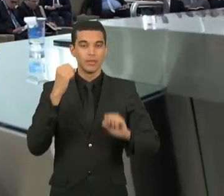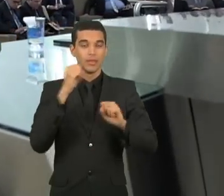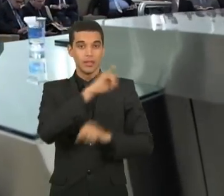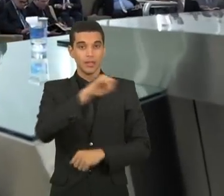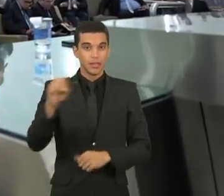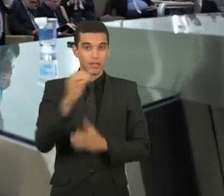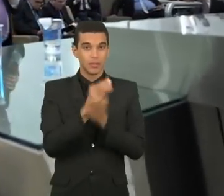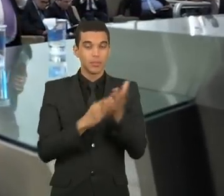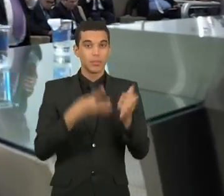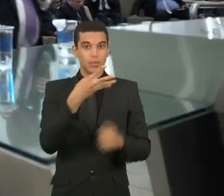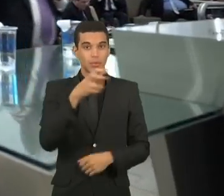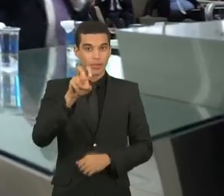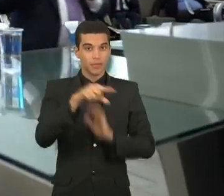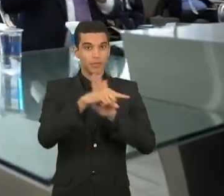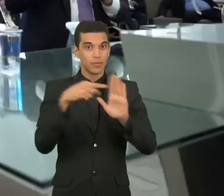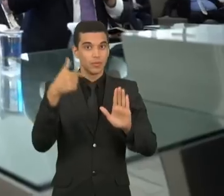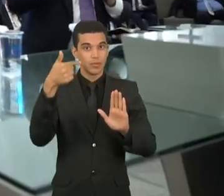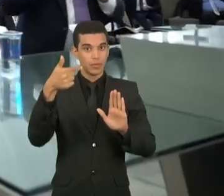aqui.